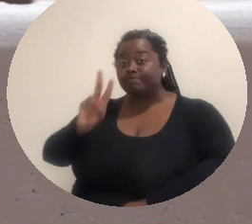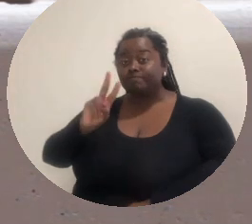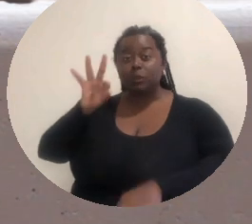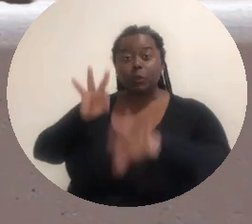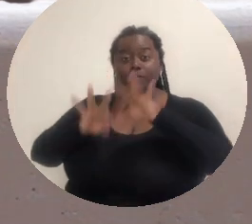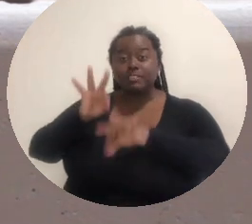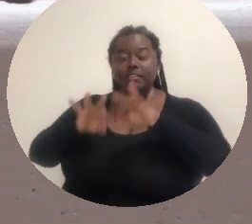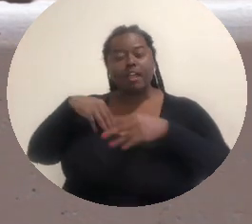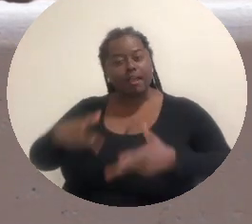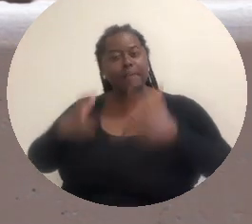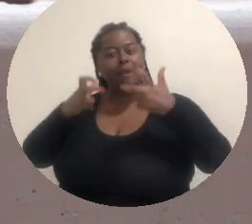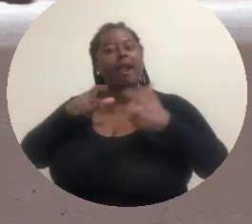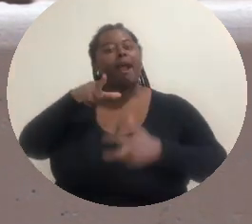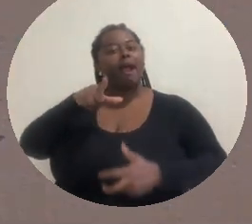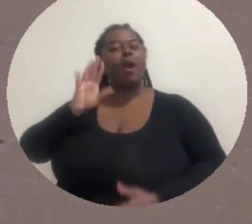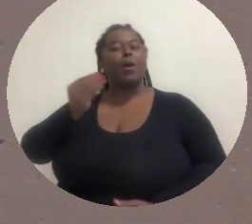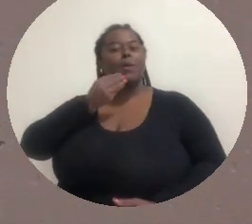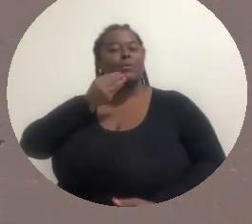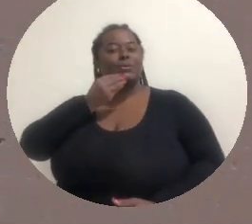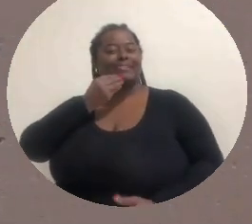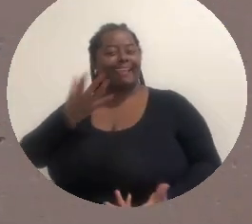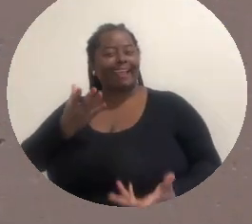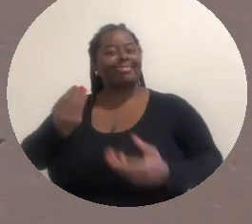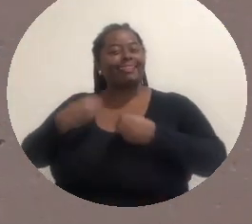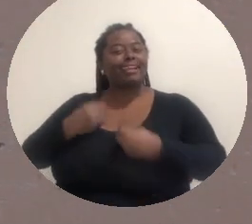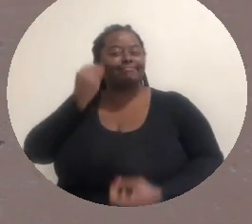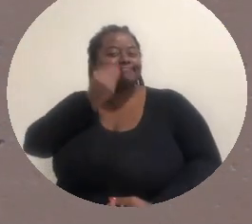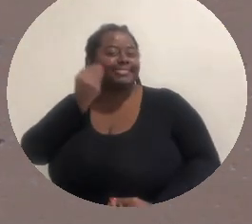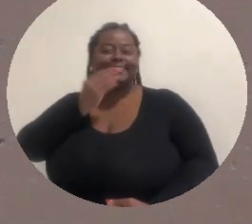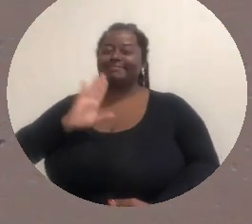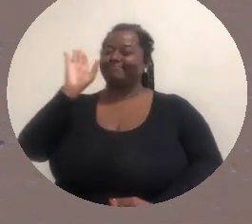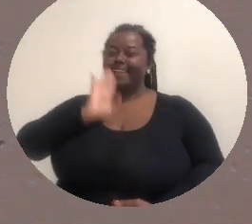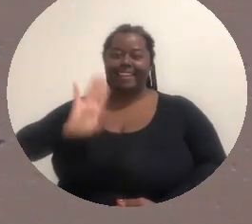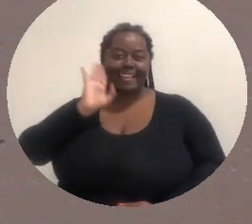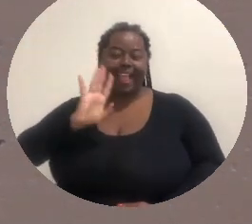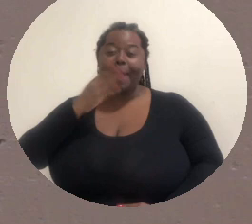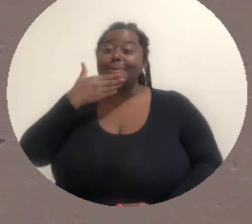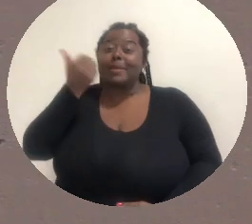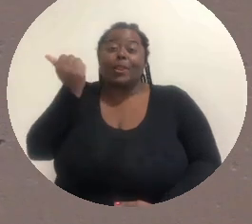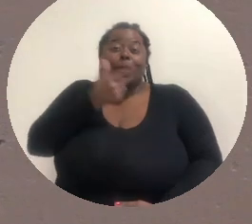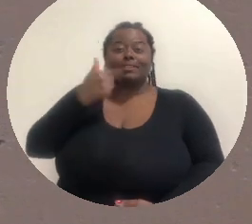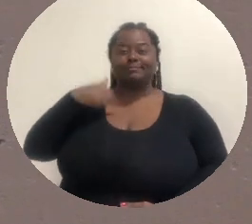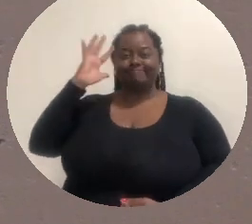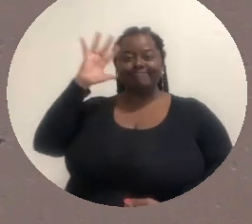talvez aprender mais sobre essa área. Foi uma experiência muito legal, melhor do que eu imaginava até,